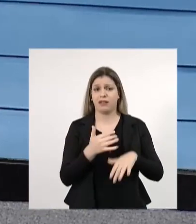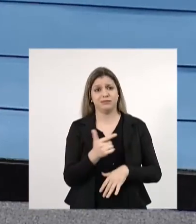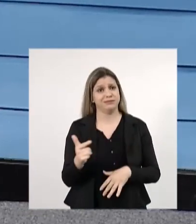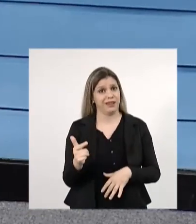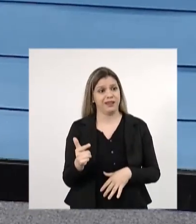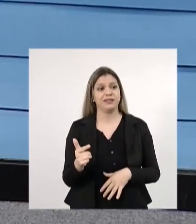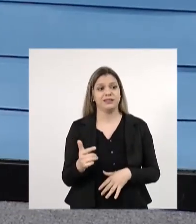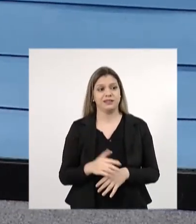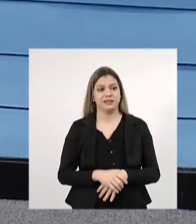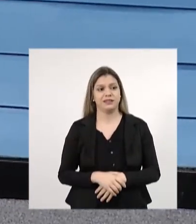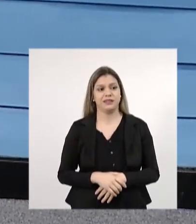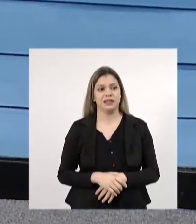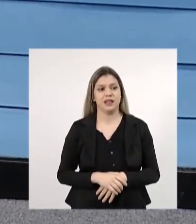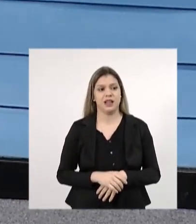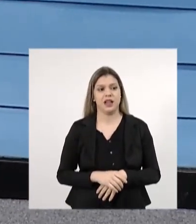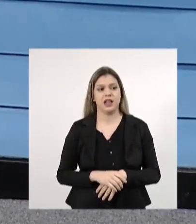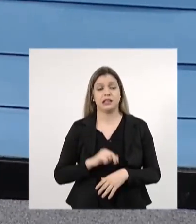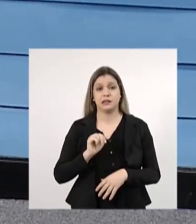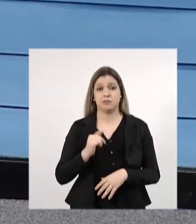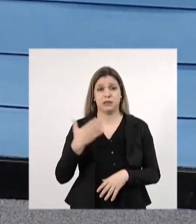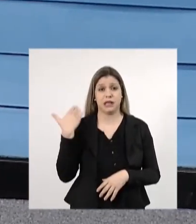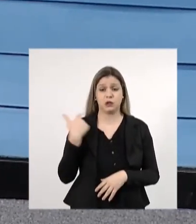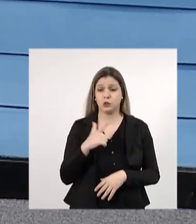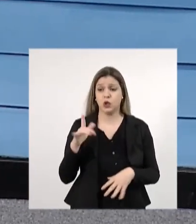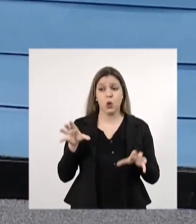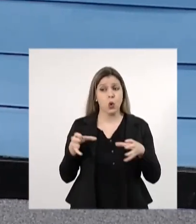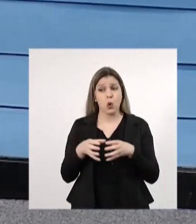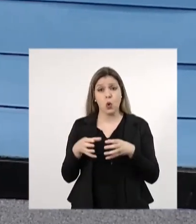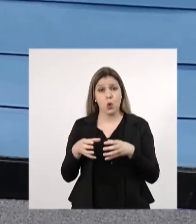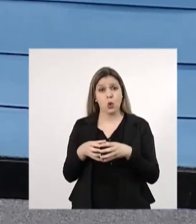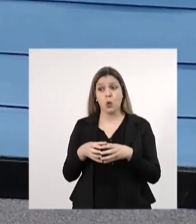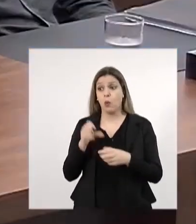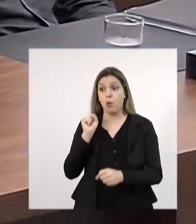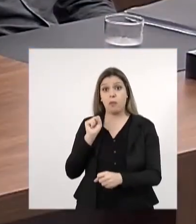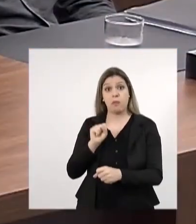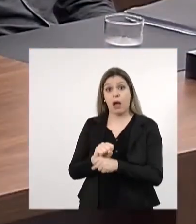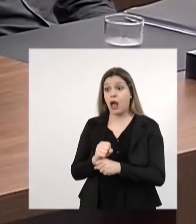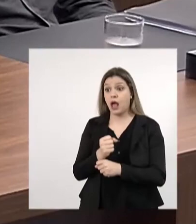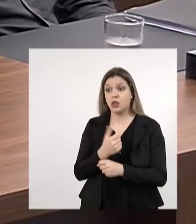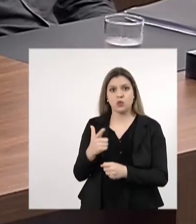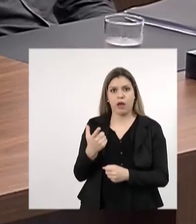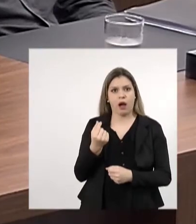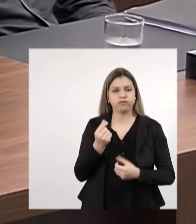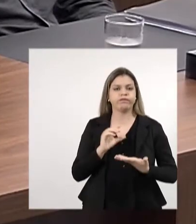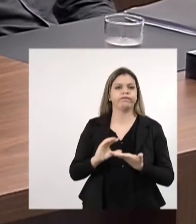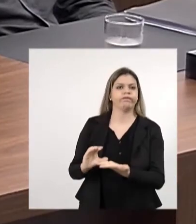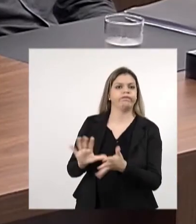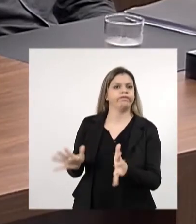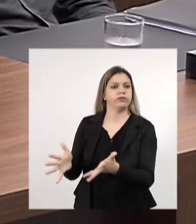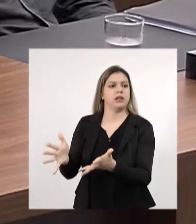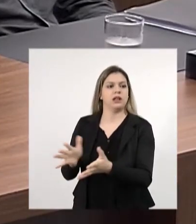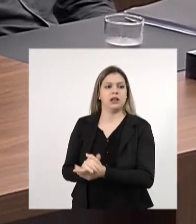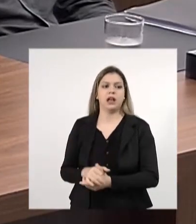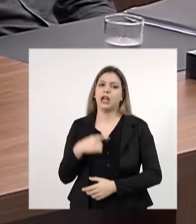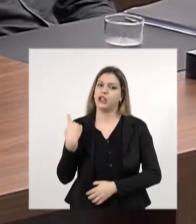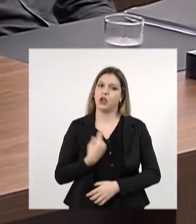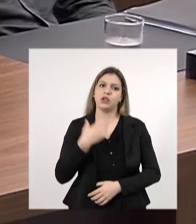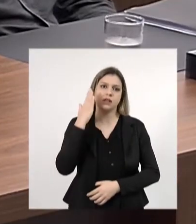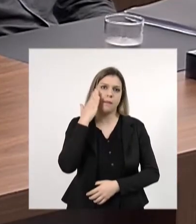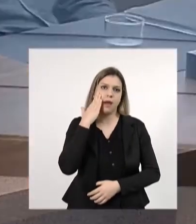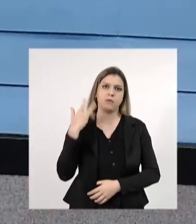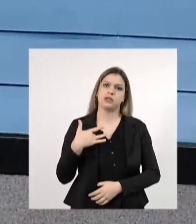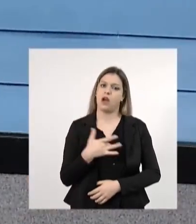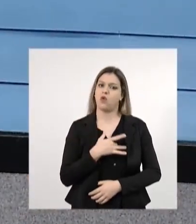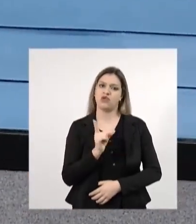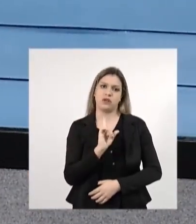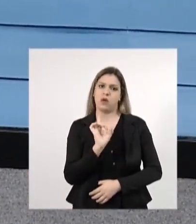médico, a equipe inteira deixava de receber o incentivo financeiro. E a gente sabe que a saúde não é feita só por médicos,